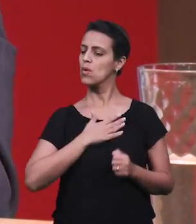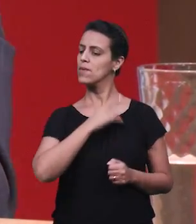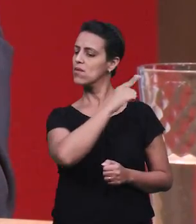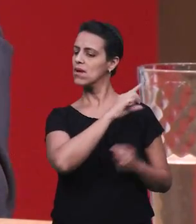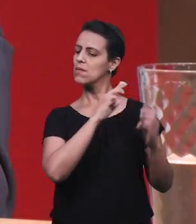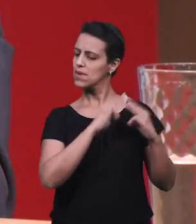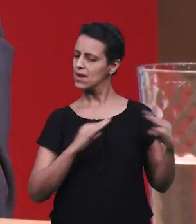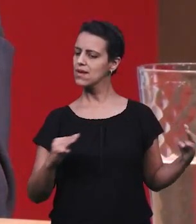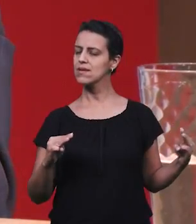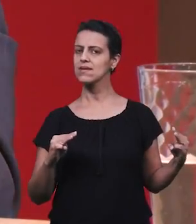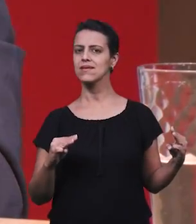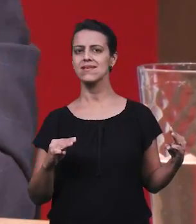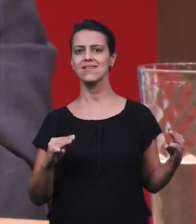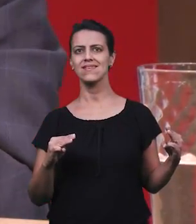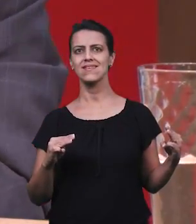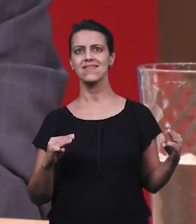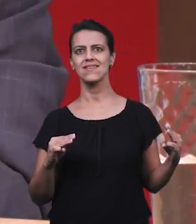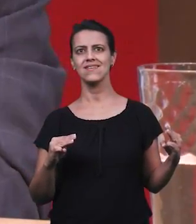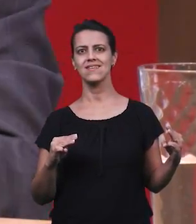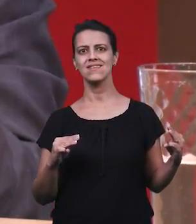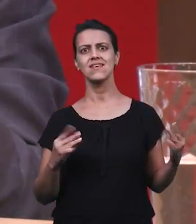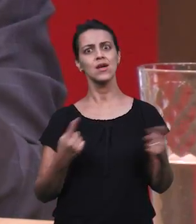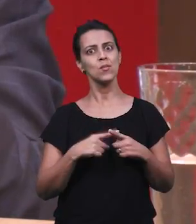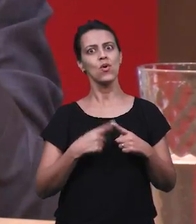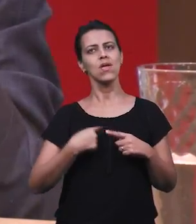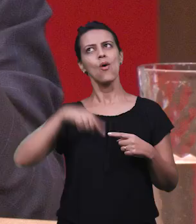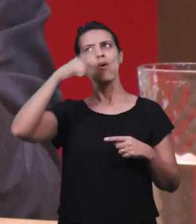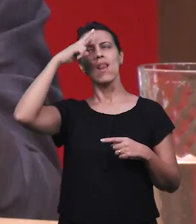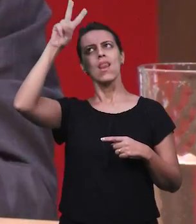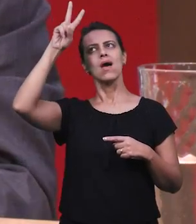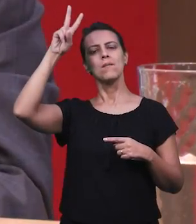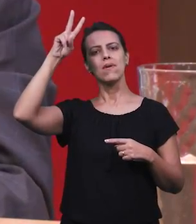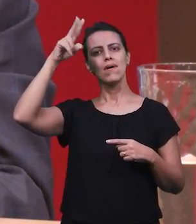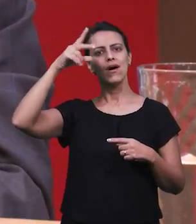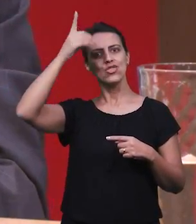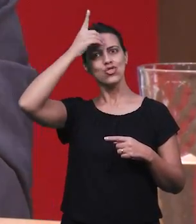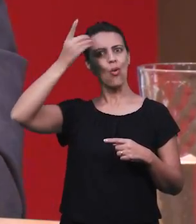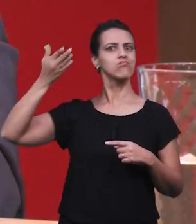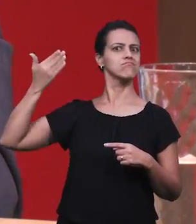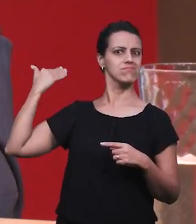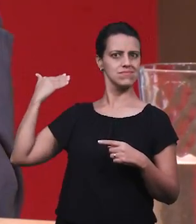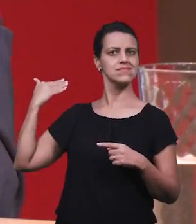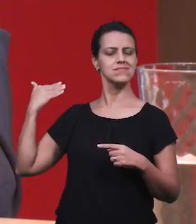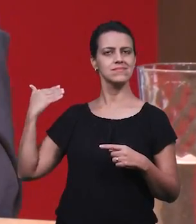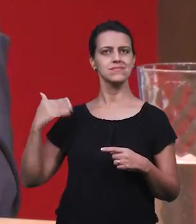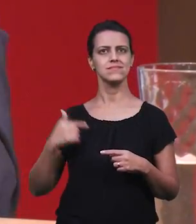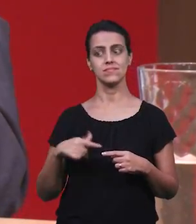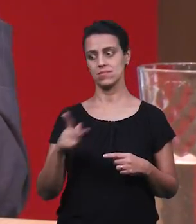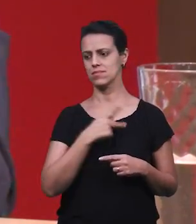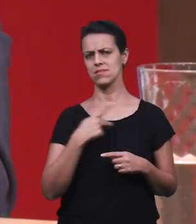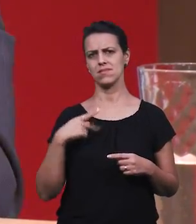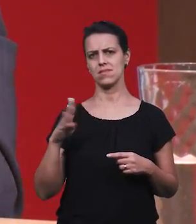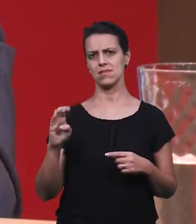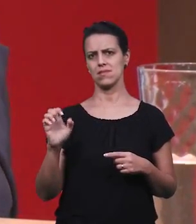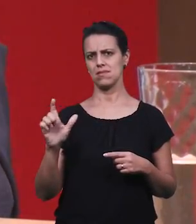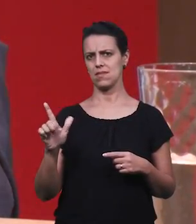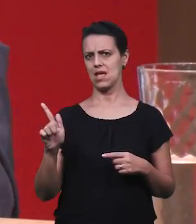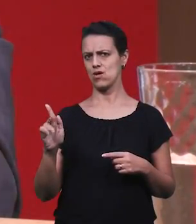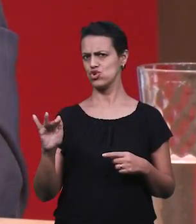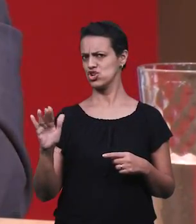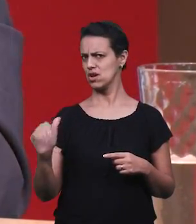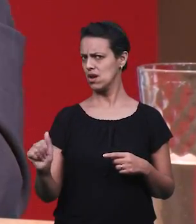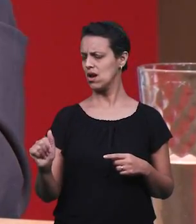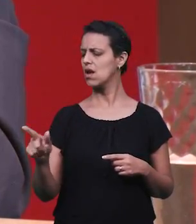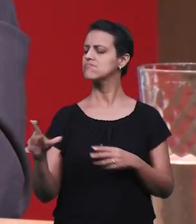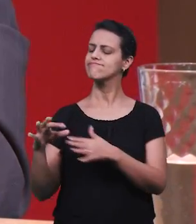Manaim. E eu já estava de posse do dom que o senhor tinha dado semana passada. Entendeu? Pastor da Bélgica e tal. Levei ele para o Manaim.